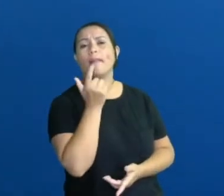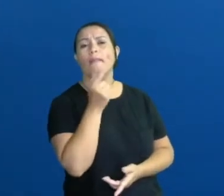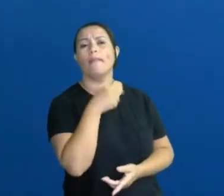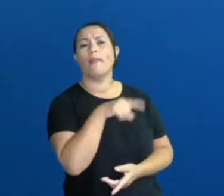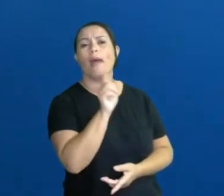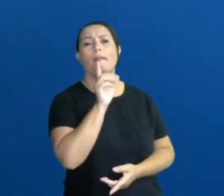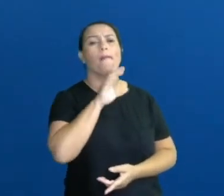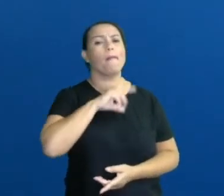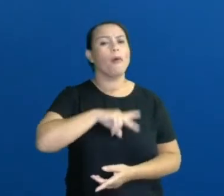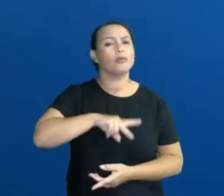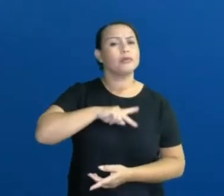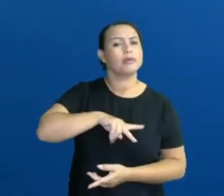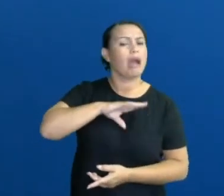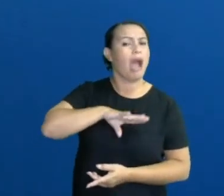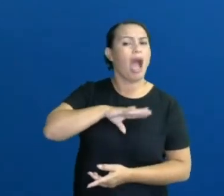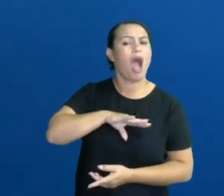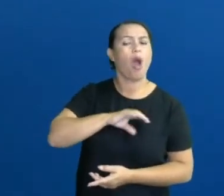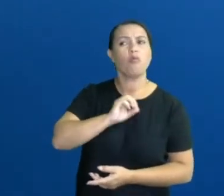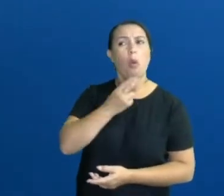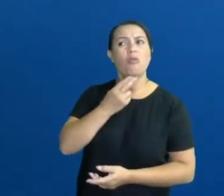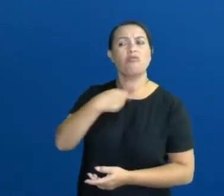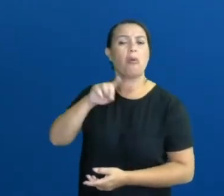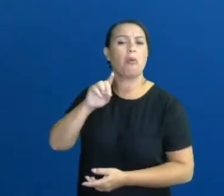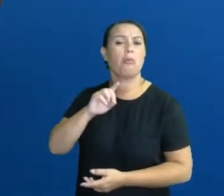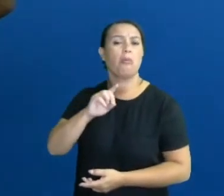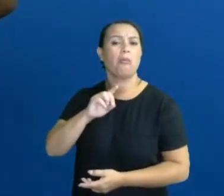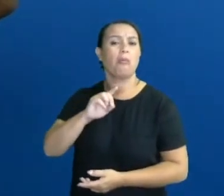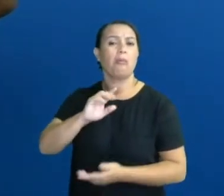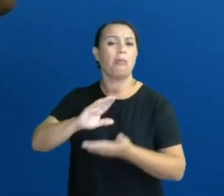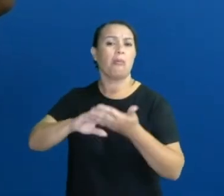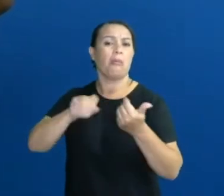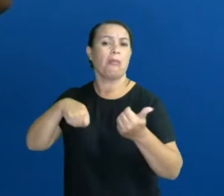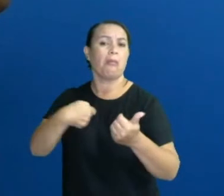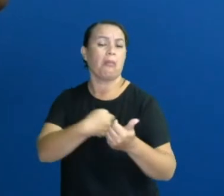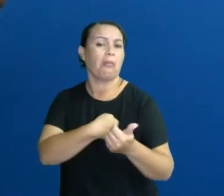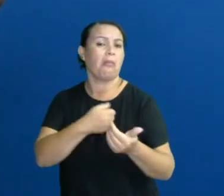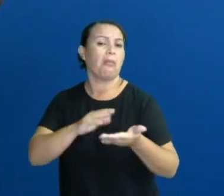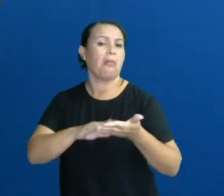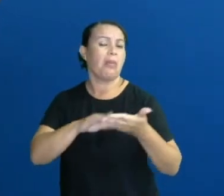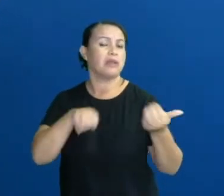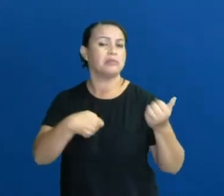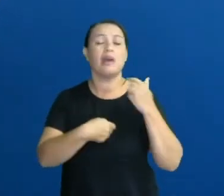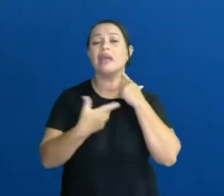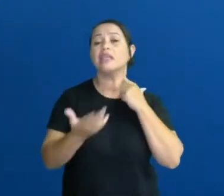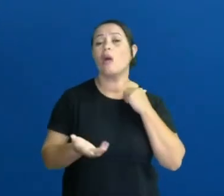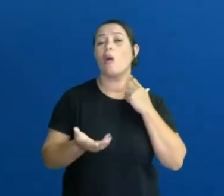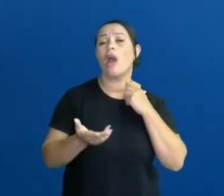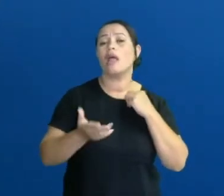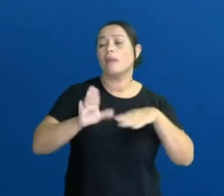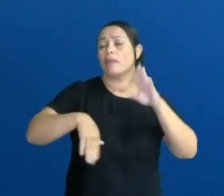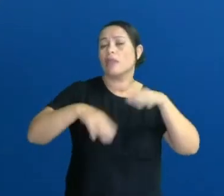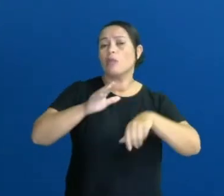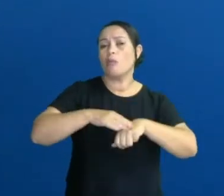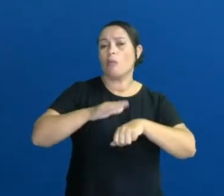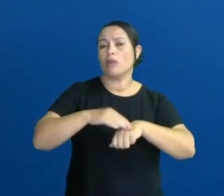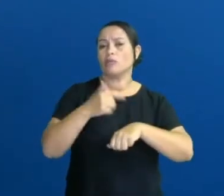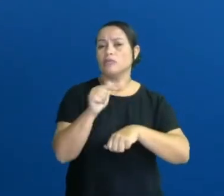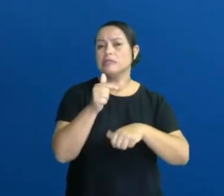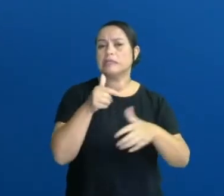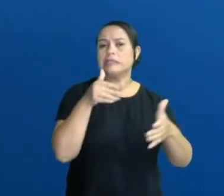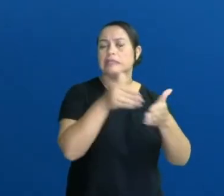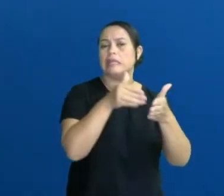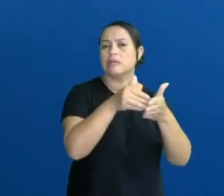a Portugal ou vou à Espanha. Então, até um determinado momento, não existia essa